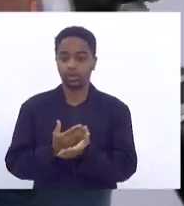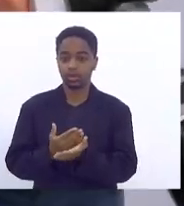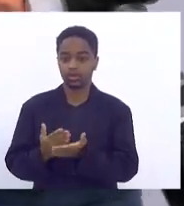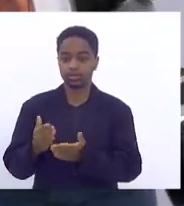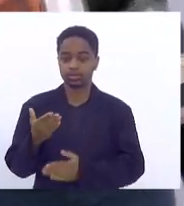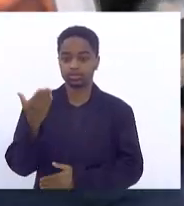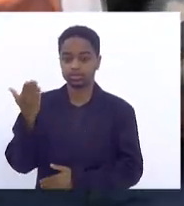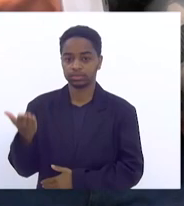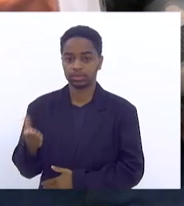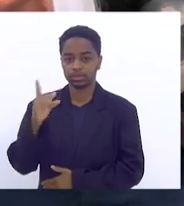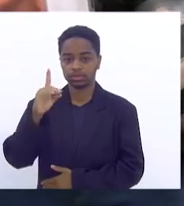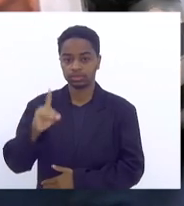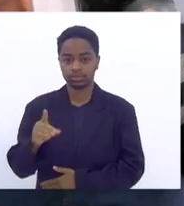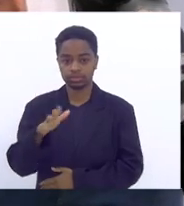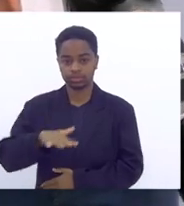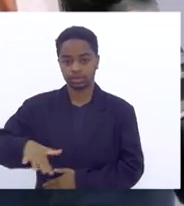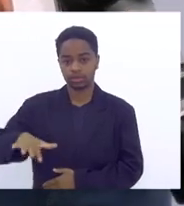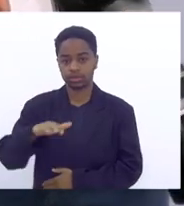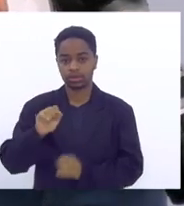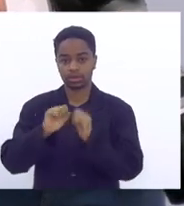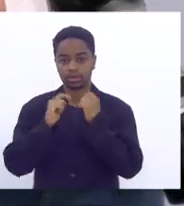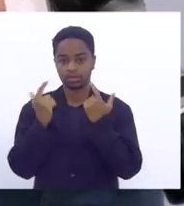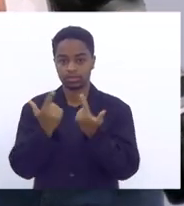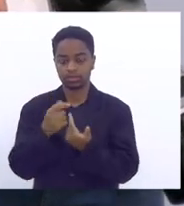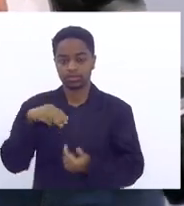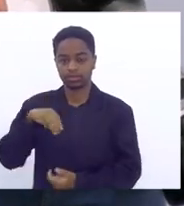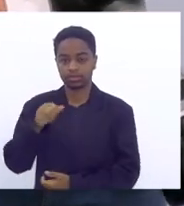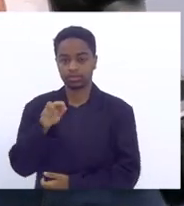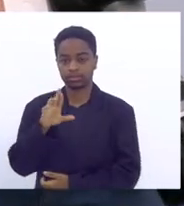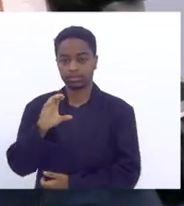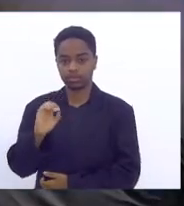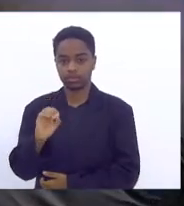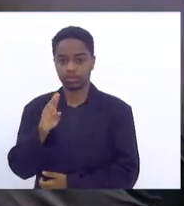diretor-geral da lerde senr Marco